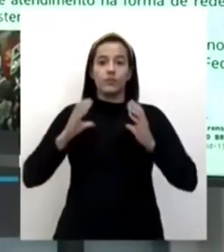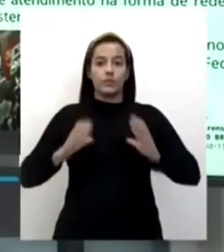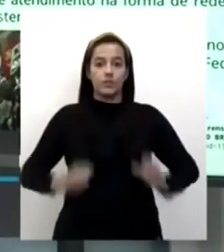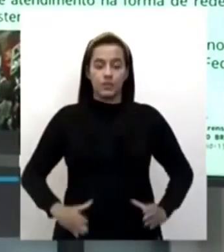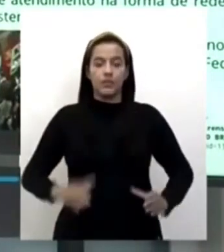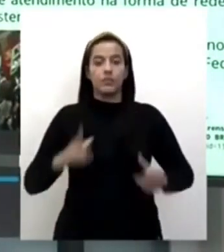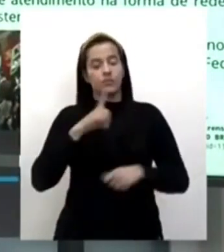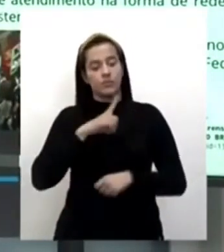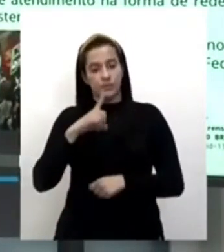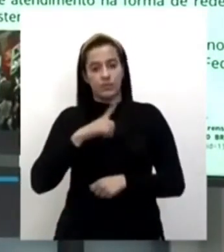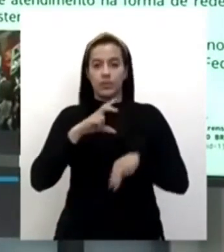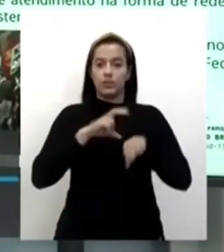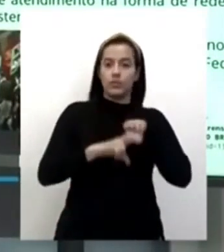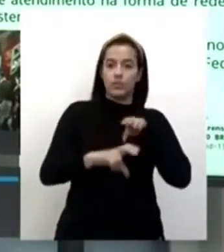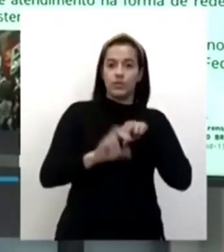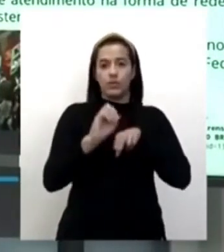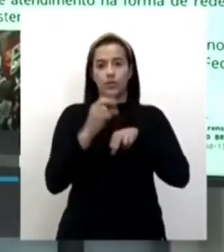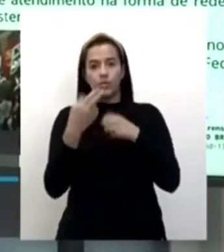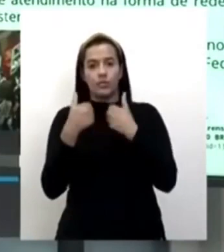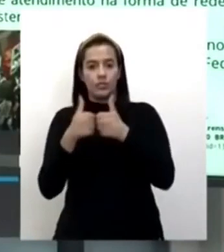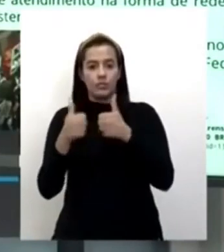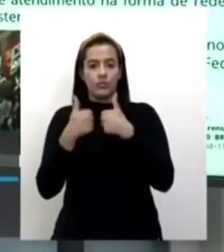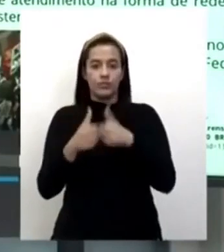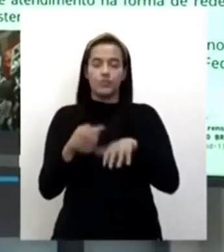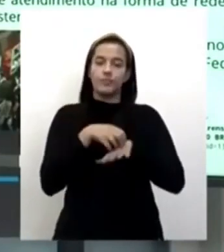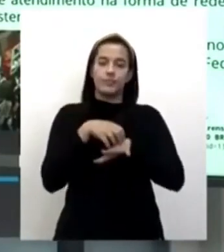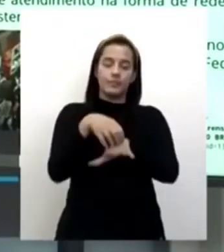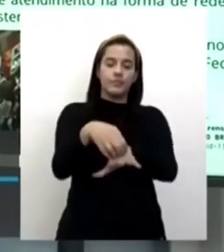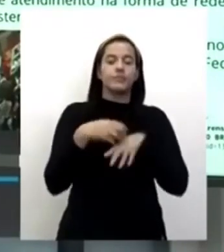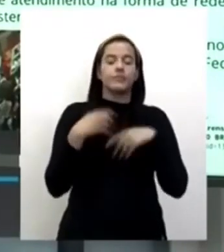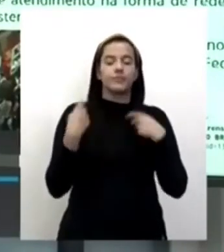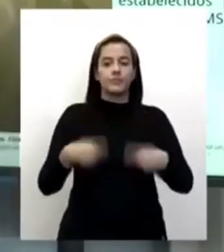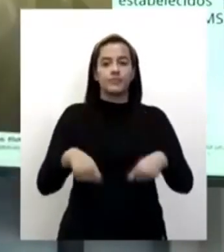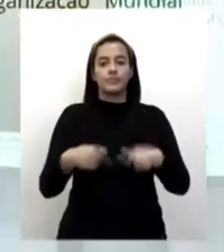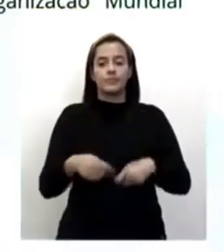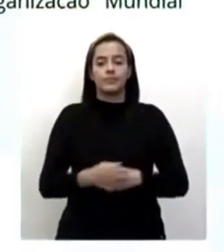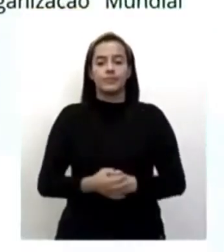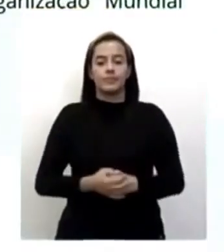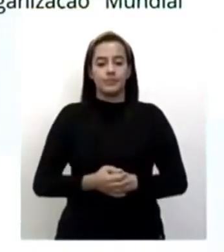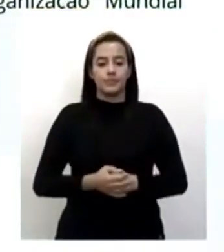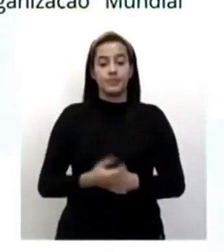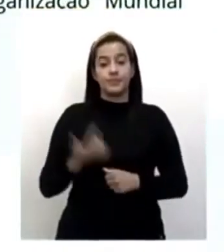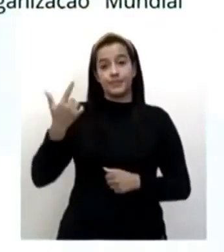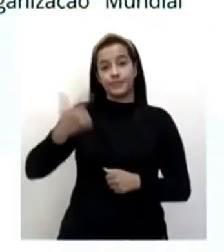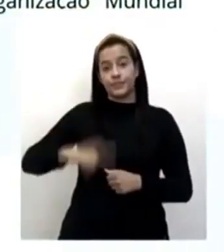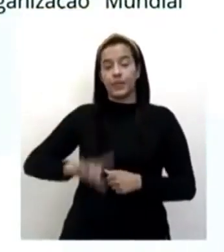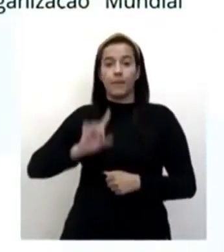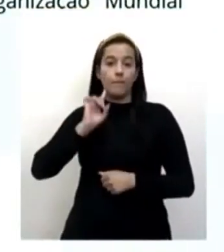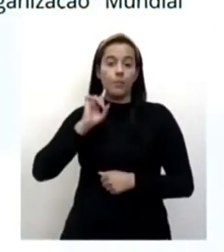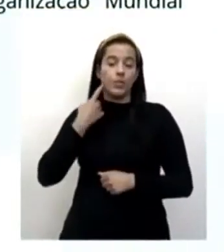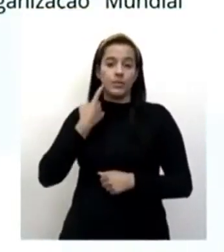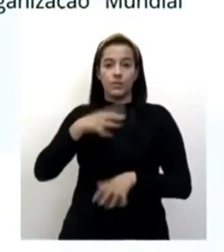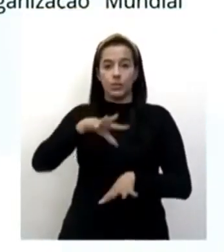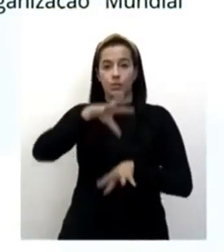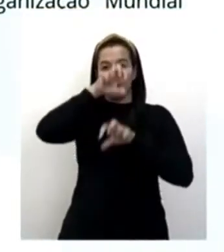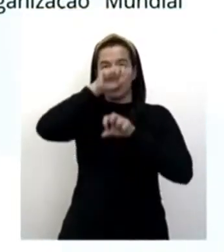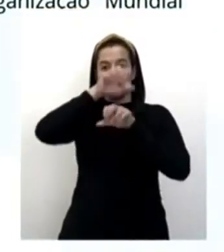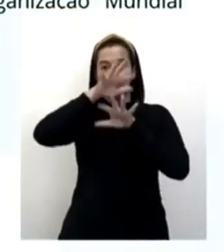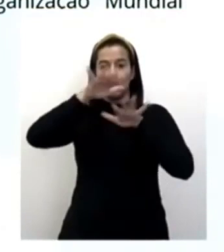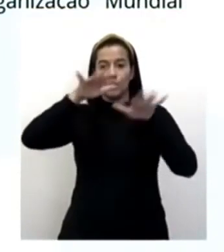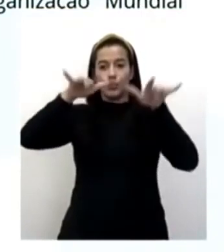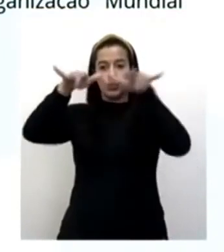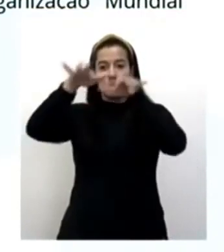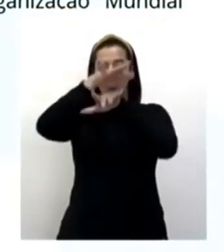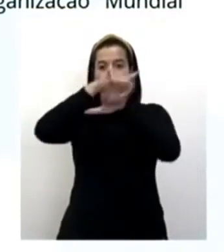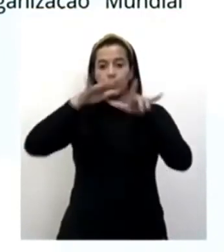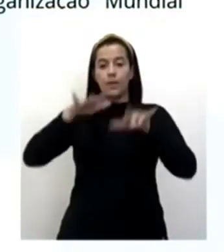Dever do Estado, direito do cidadão. Vamos lá para a próxima tela, nós vamos ter mais aí a poluição atmosférica, aí, ó. Mais de 80%